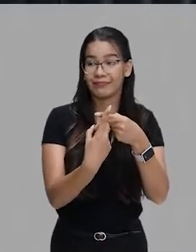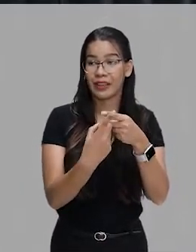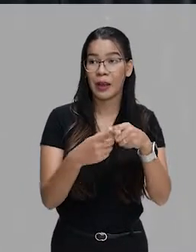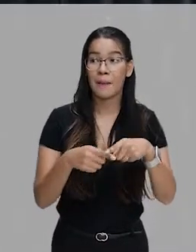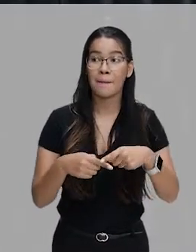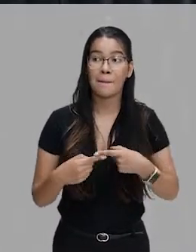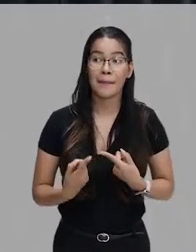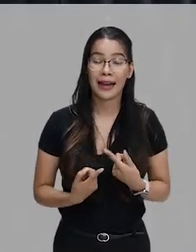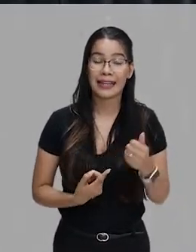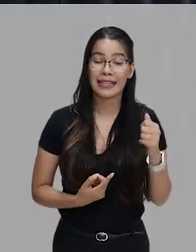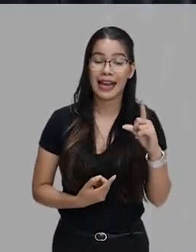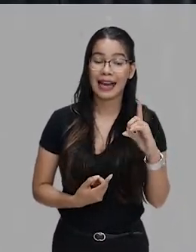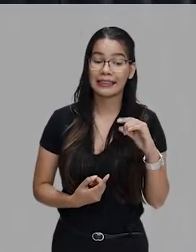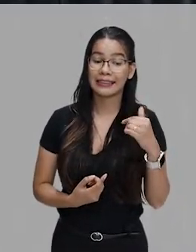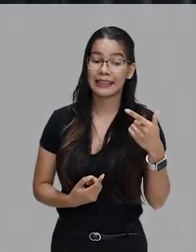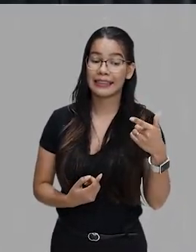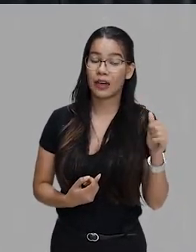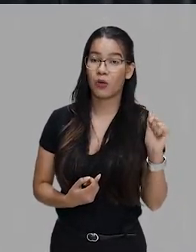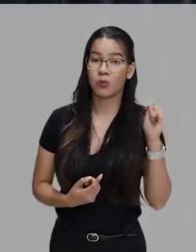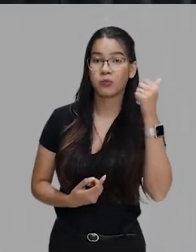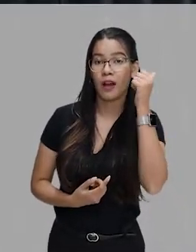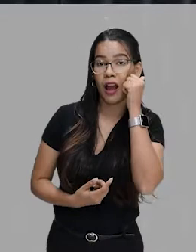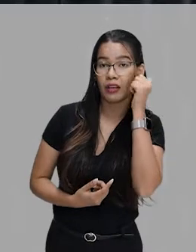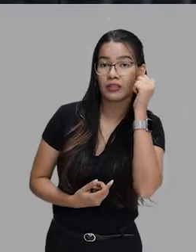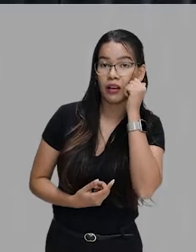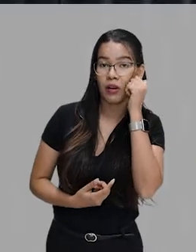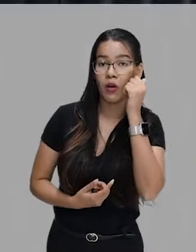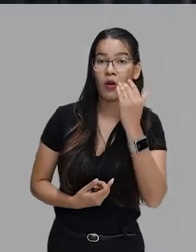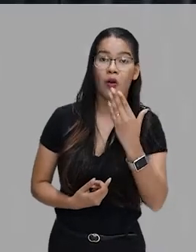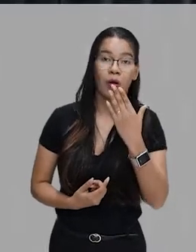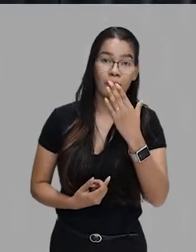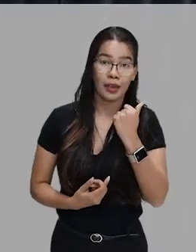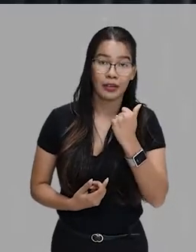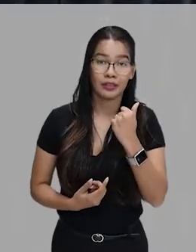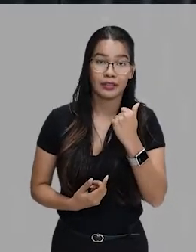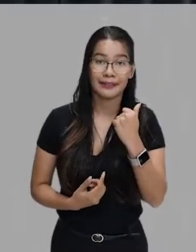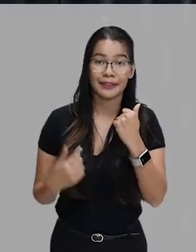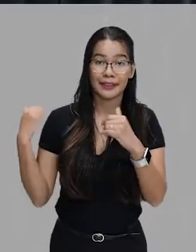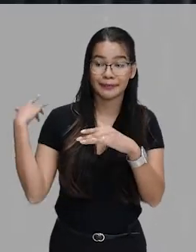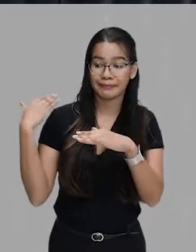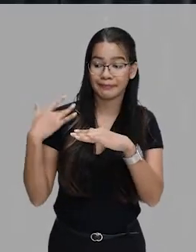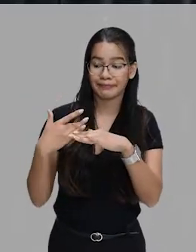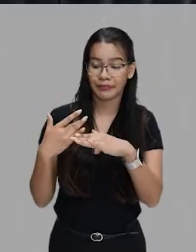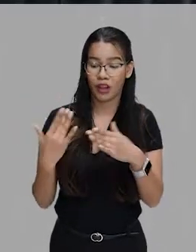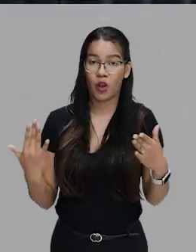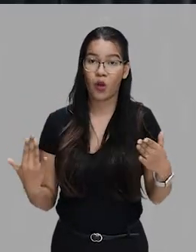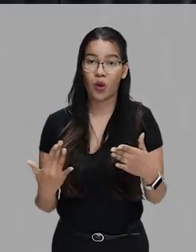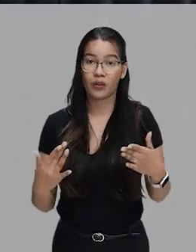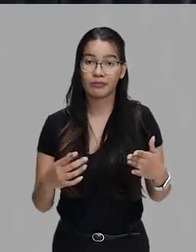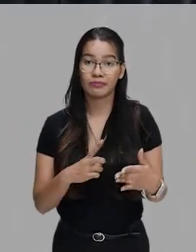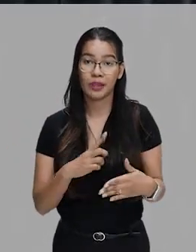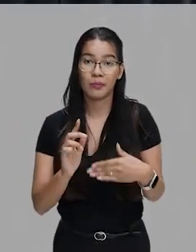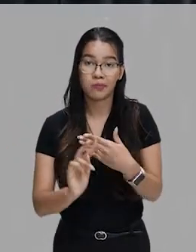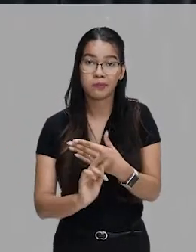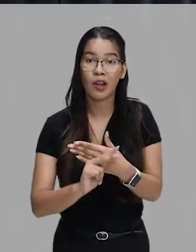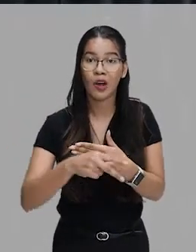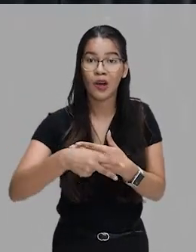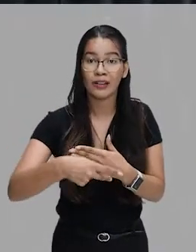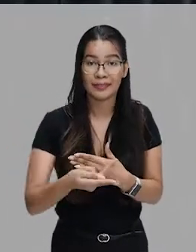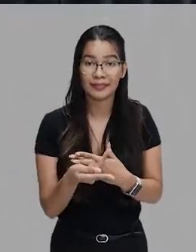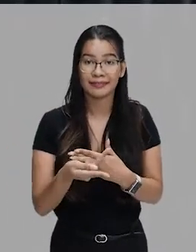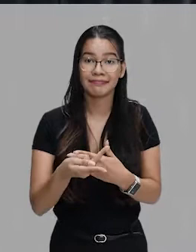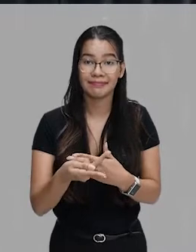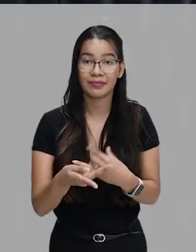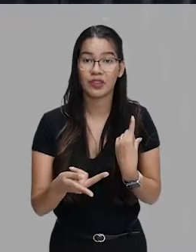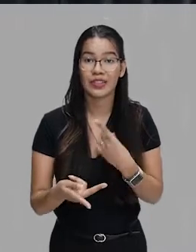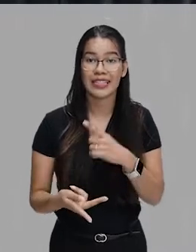Mas Adão comeu a maçã e trouxe para nós consequências. Nossos dentes doem até